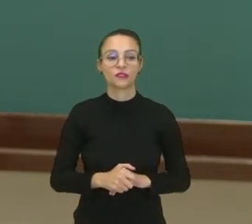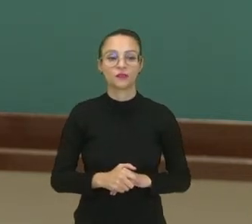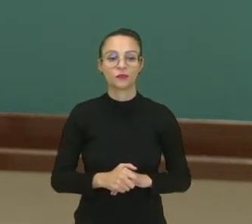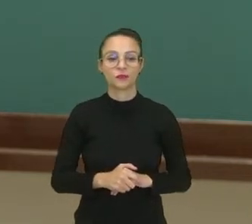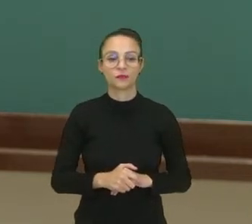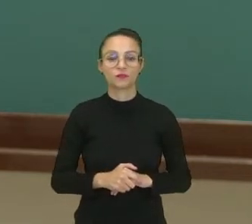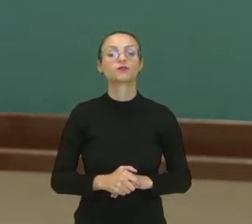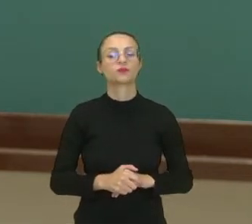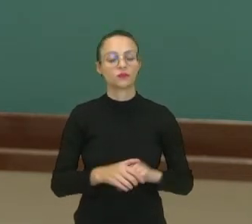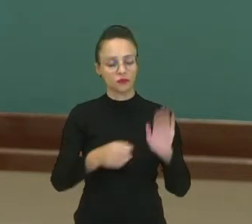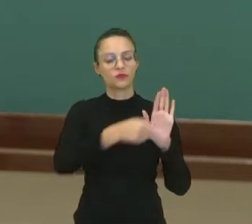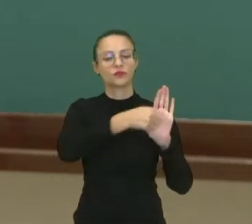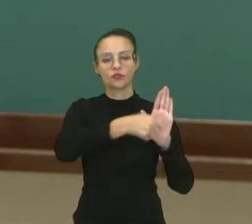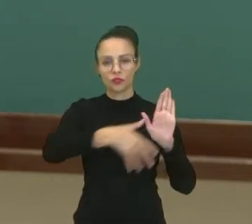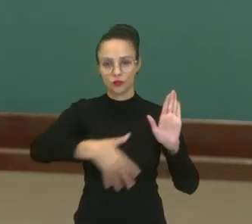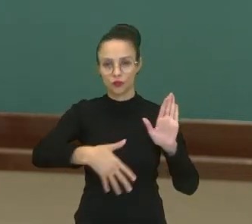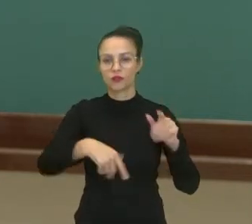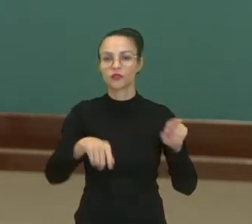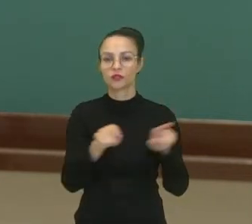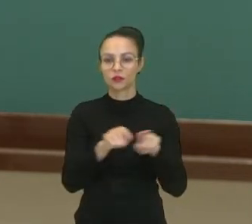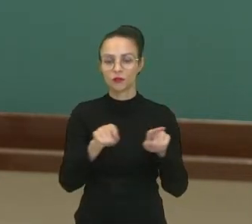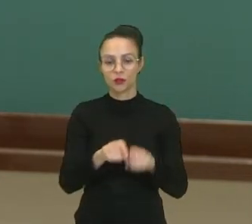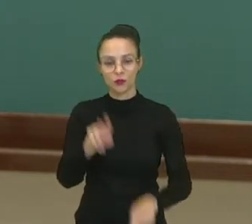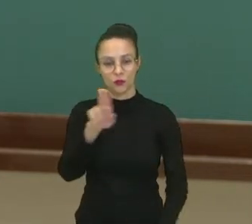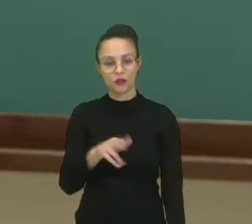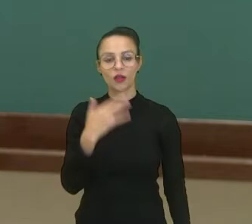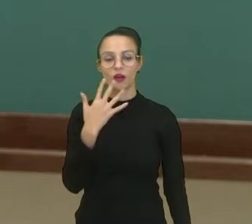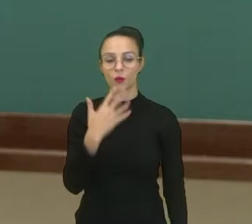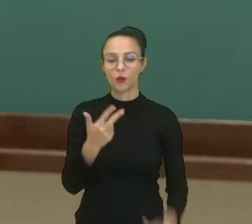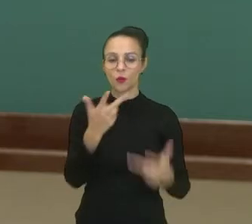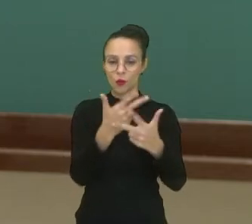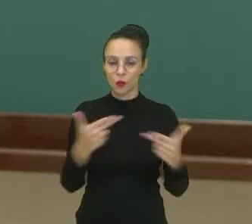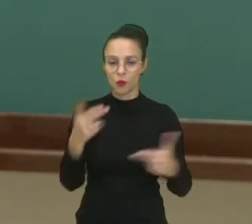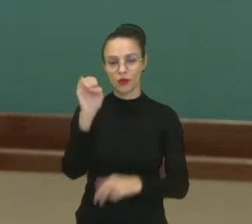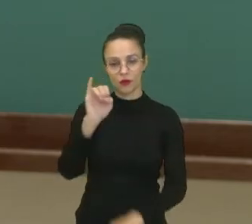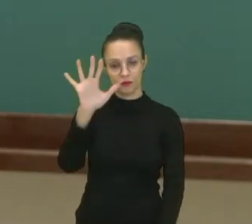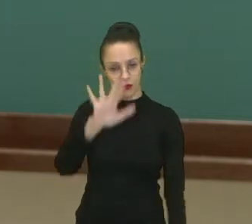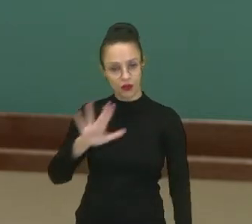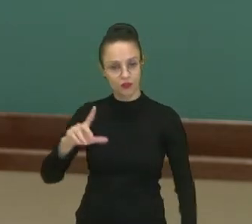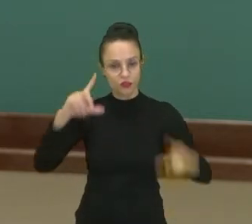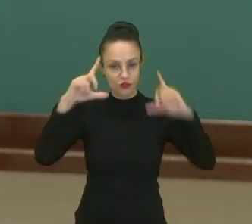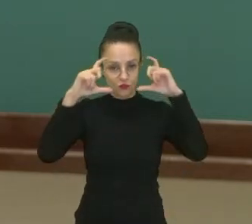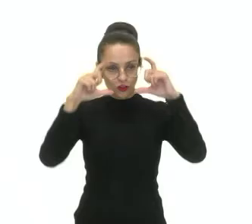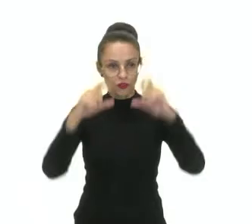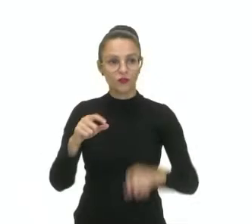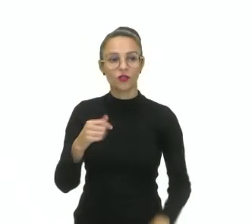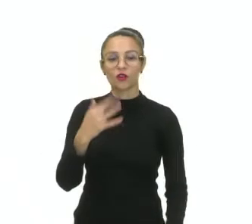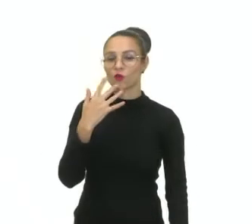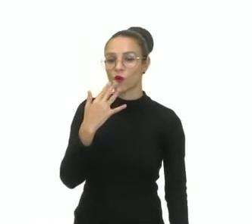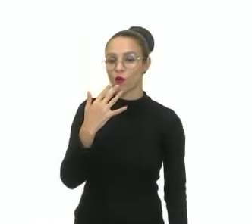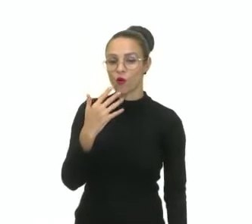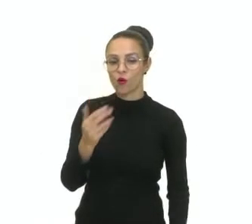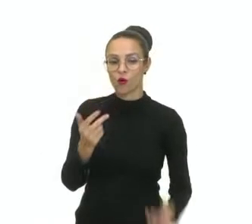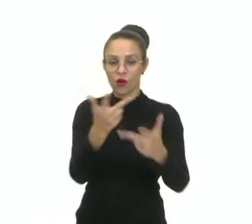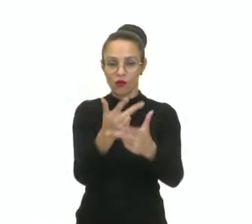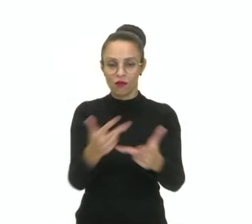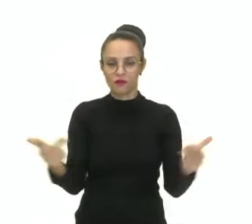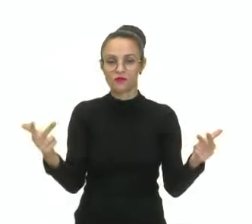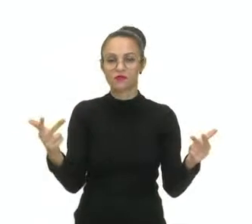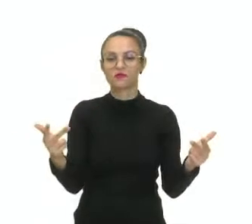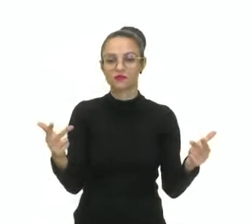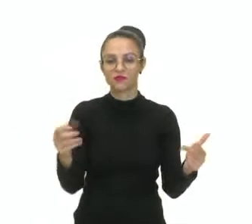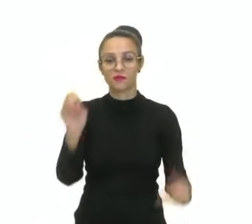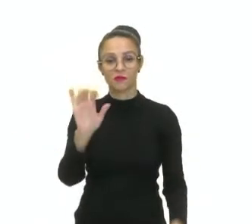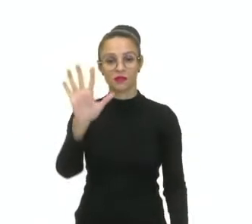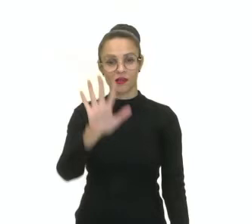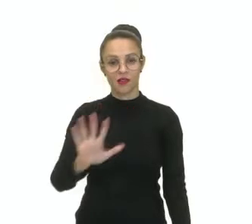e vícios de linguagem, uso de cores, imagens, fotografias. Uso de cores, imagens, ó, eu posso